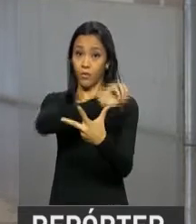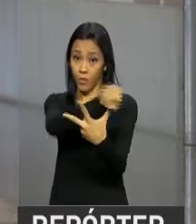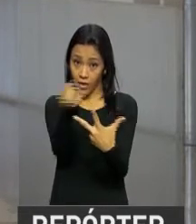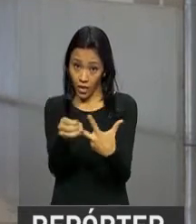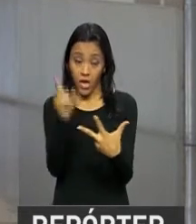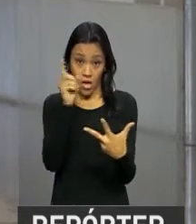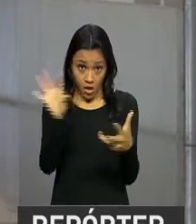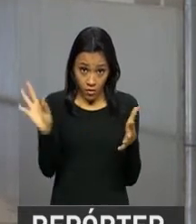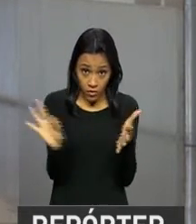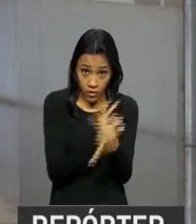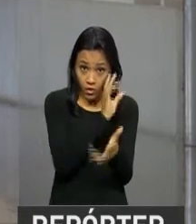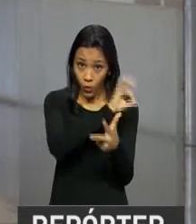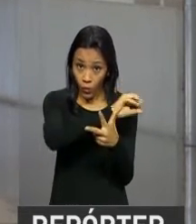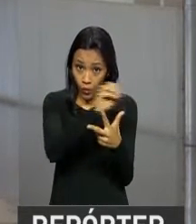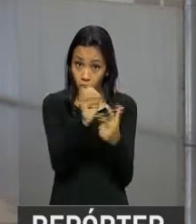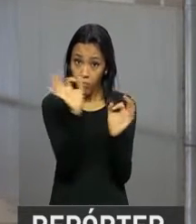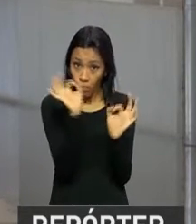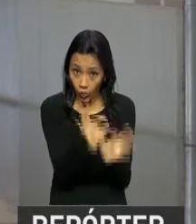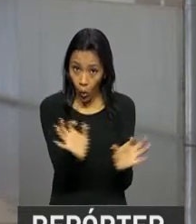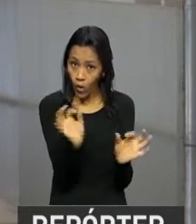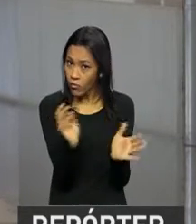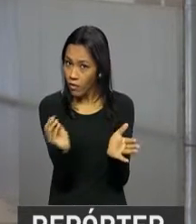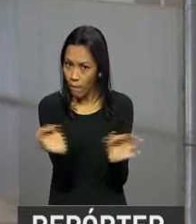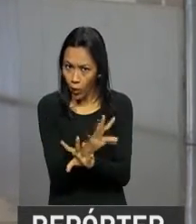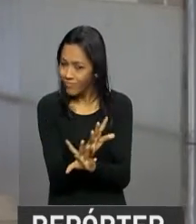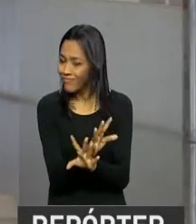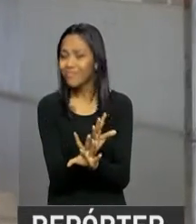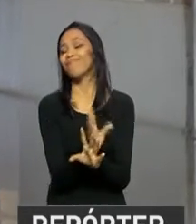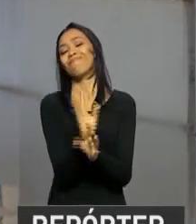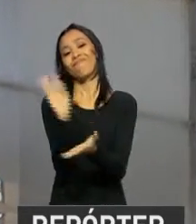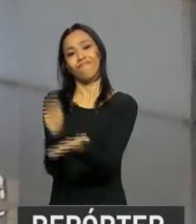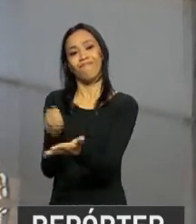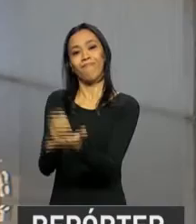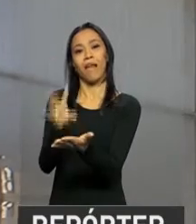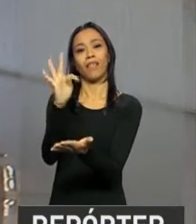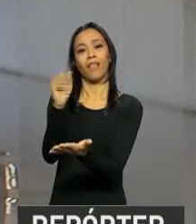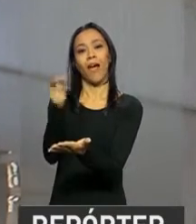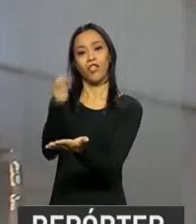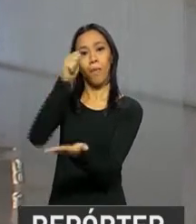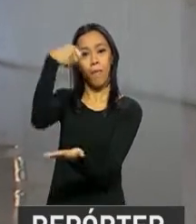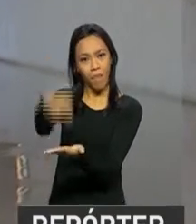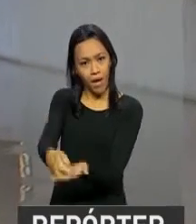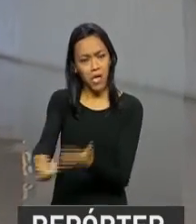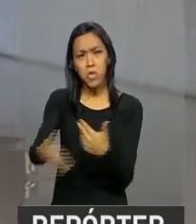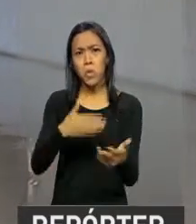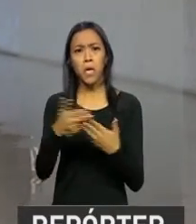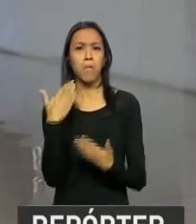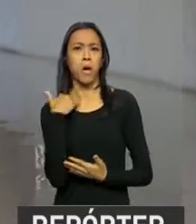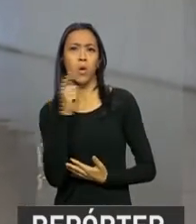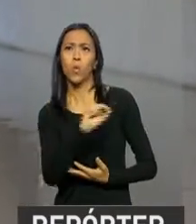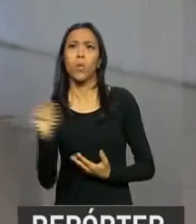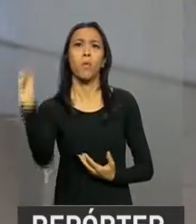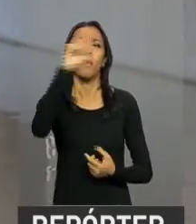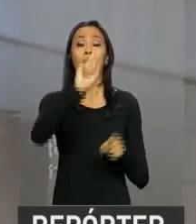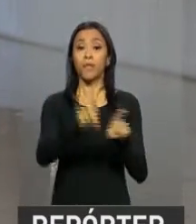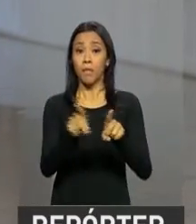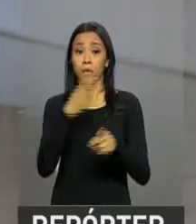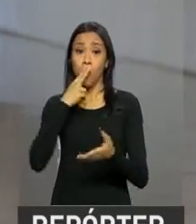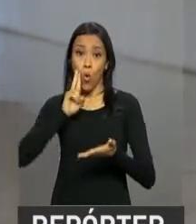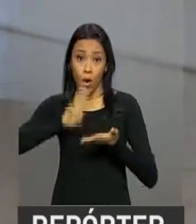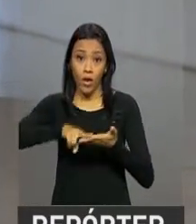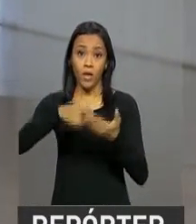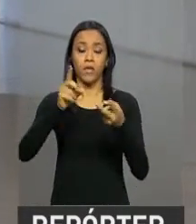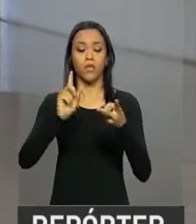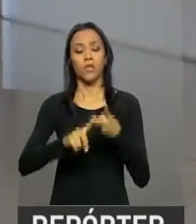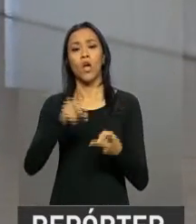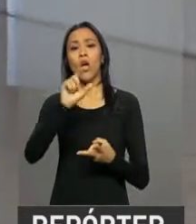acontece depois do pagamento dessa taxa, que agora pode ser feito em qualquer agência bancária, também em agências dos Correios,